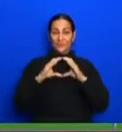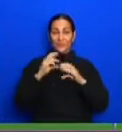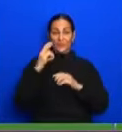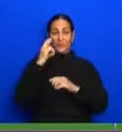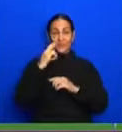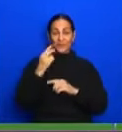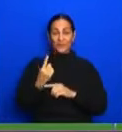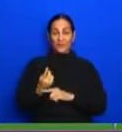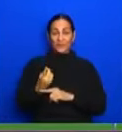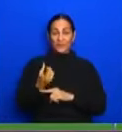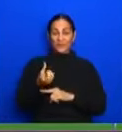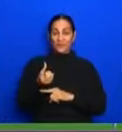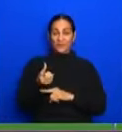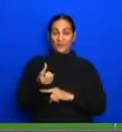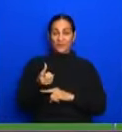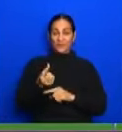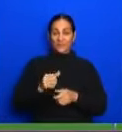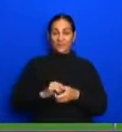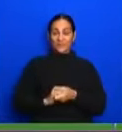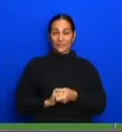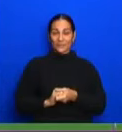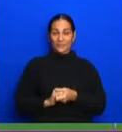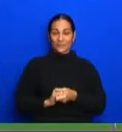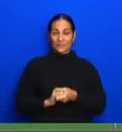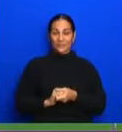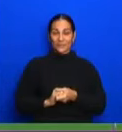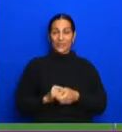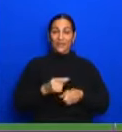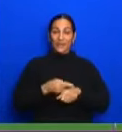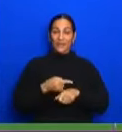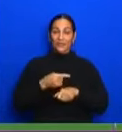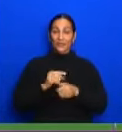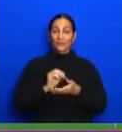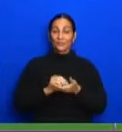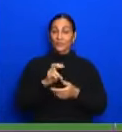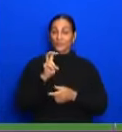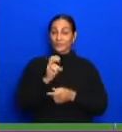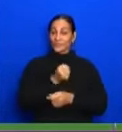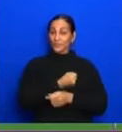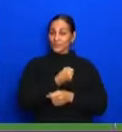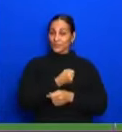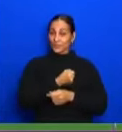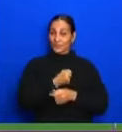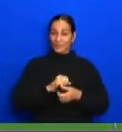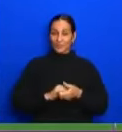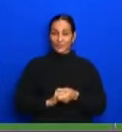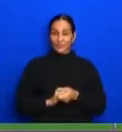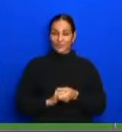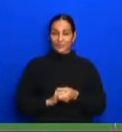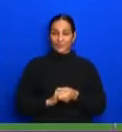rosa 16. Rosa 16. Agora, faltam 5 números.